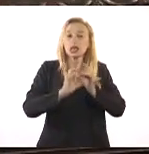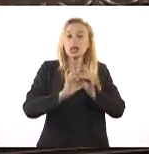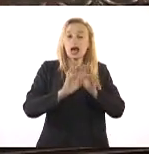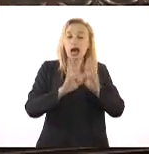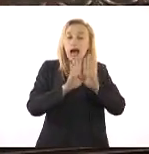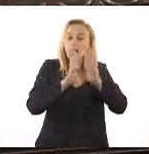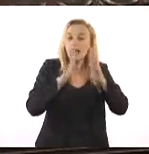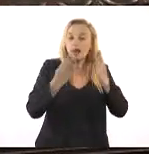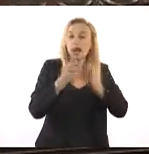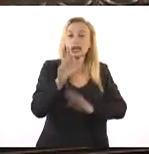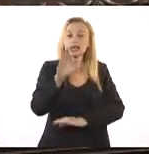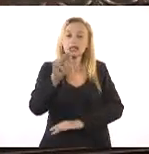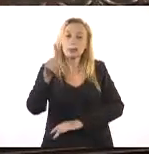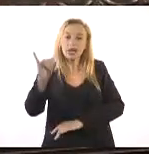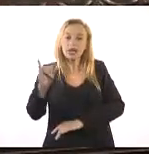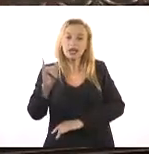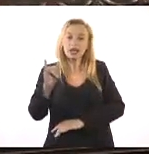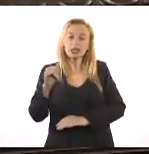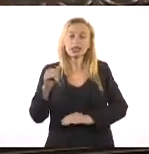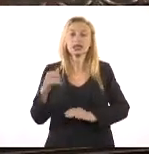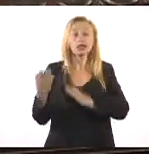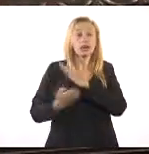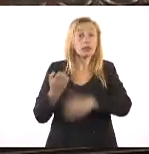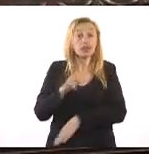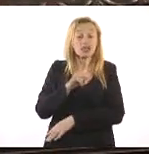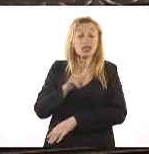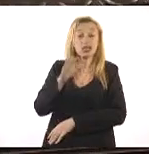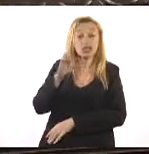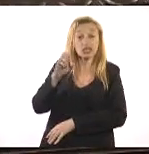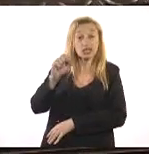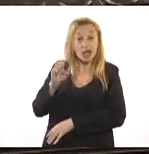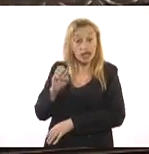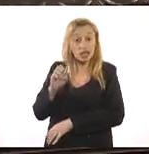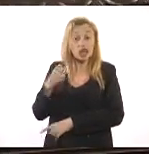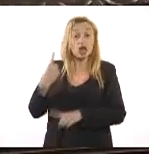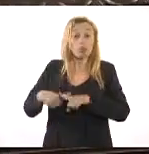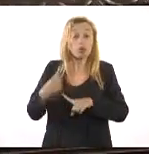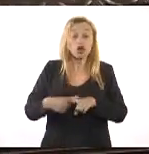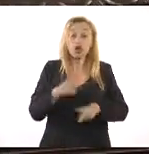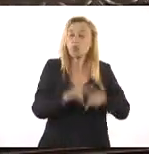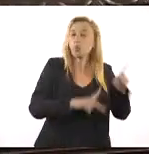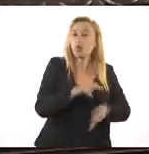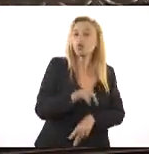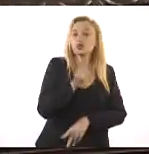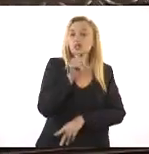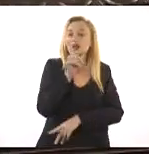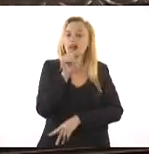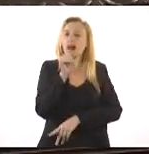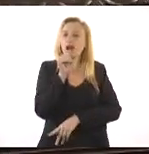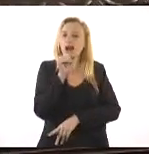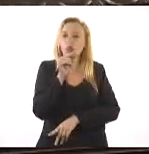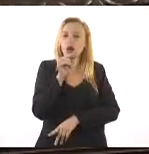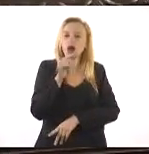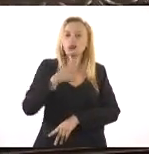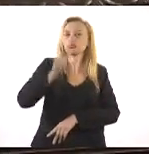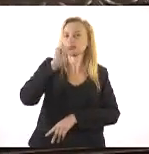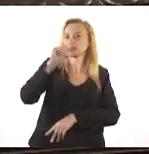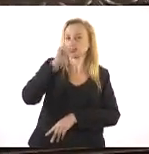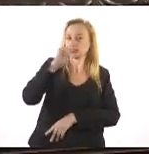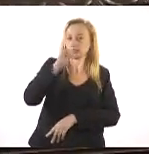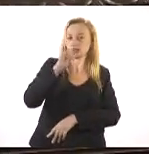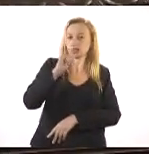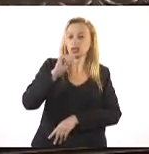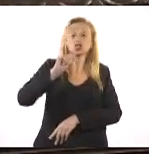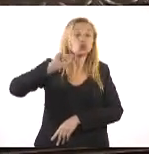CPI da SEDAI, porque a população estava tomando água contaminada, água com cheiro